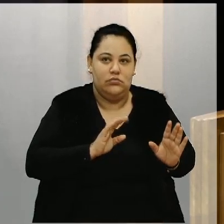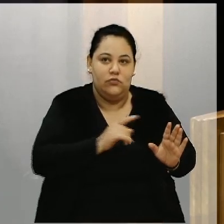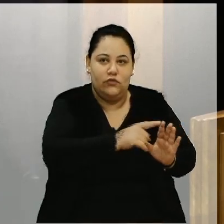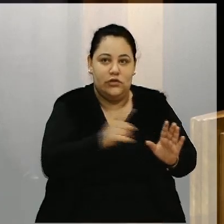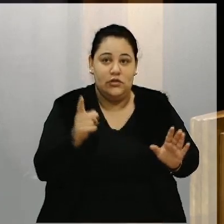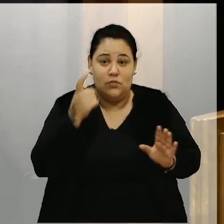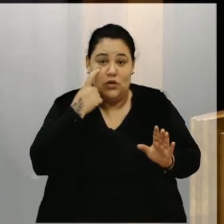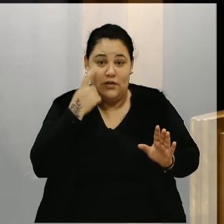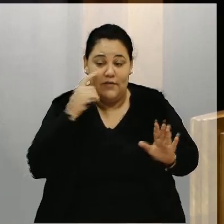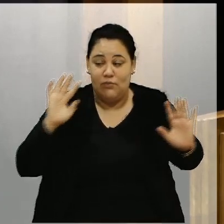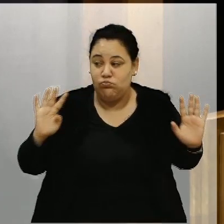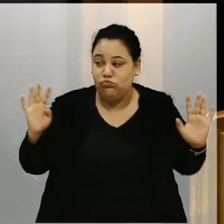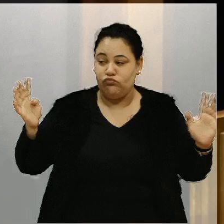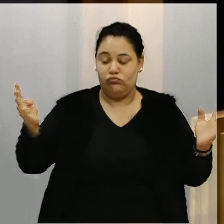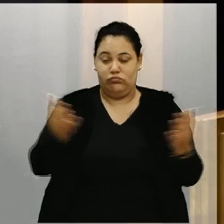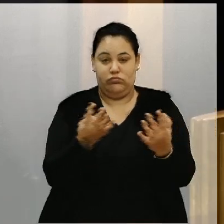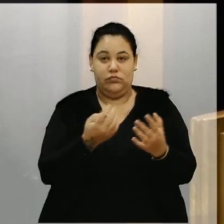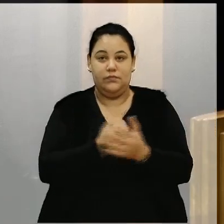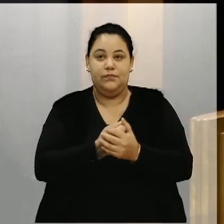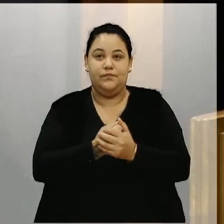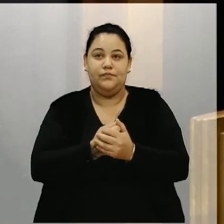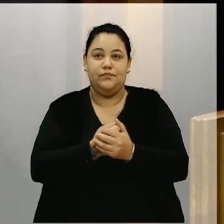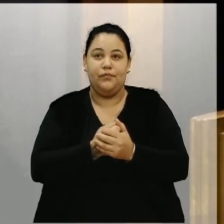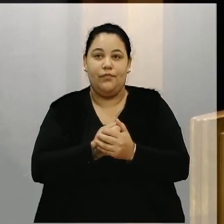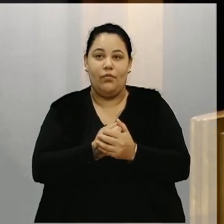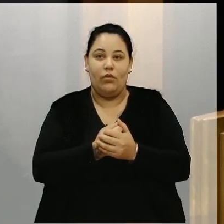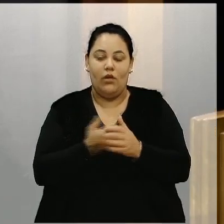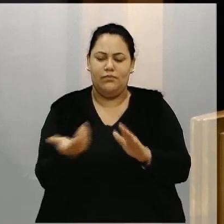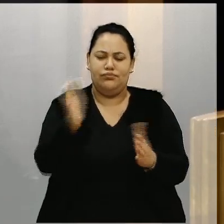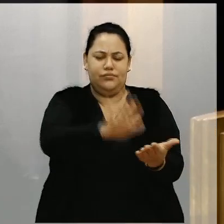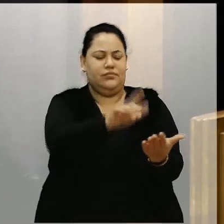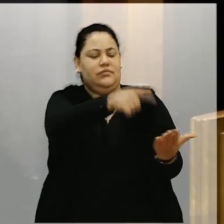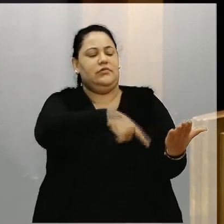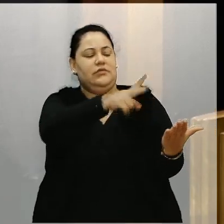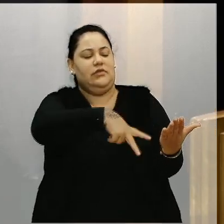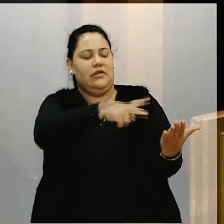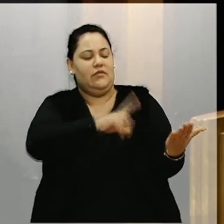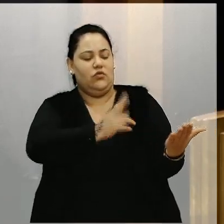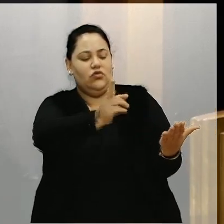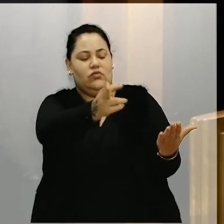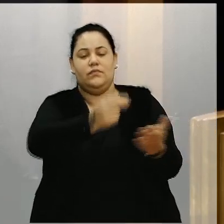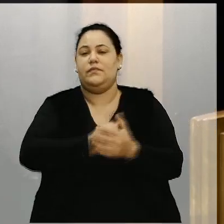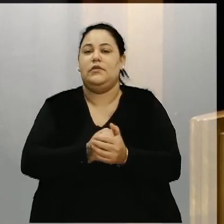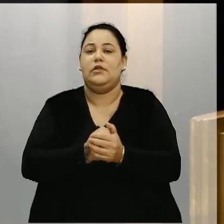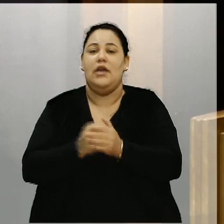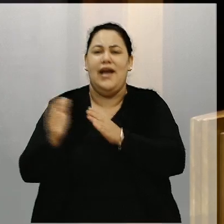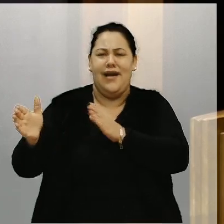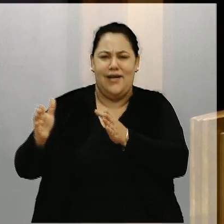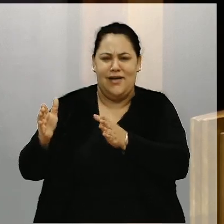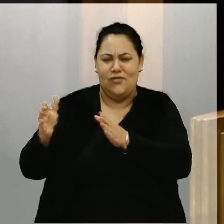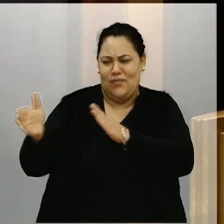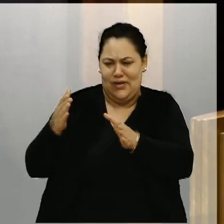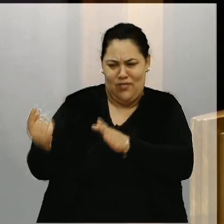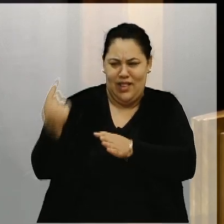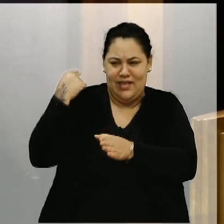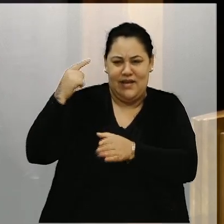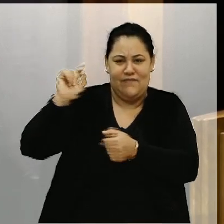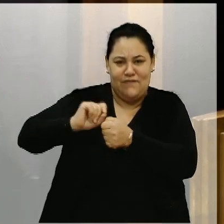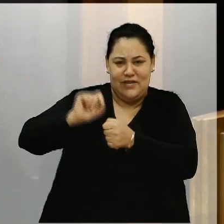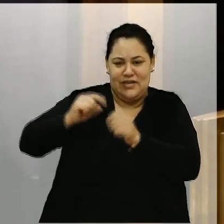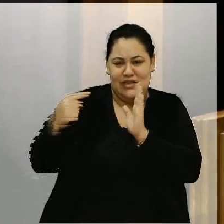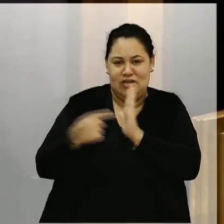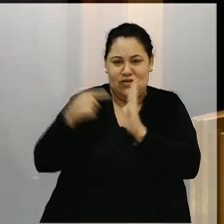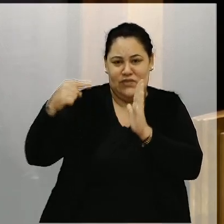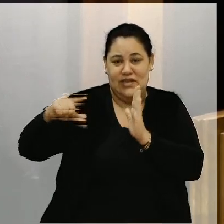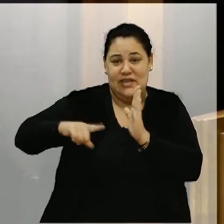o entorno. Mais uma partezinha aqui que eu sublinhei. Daí na época, ele fez a denúncia, tem de